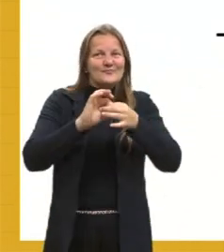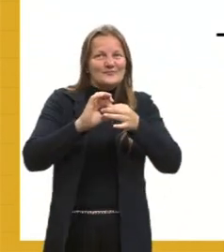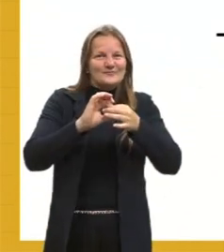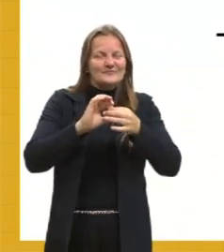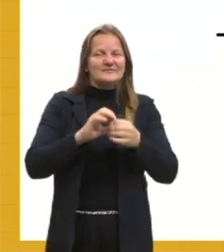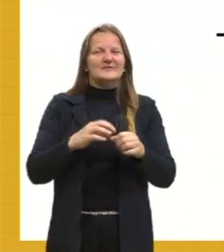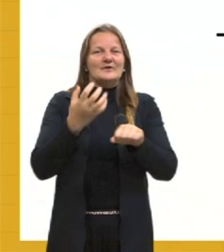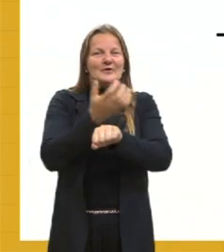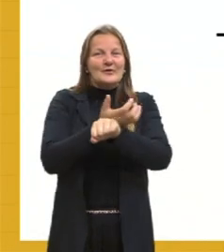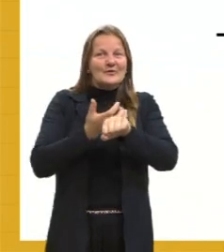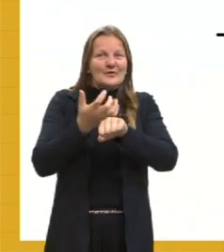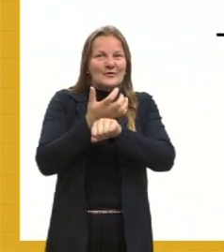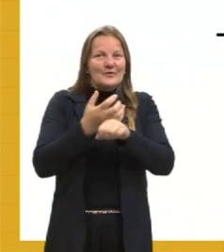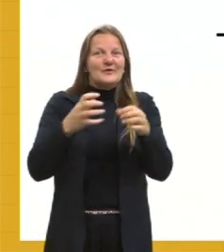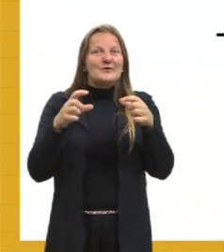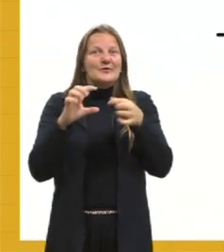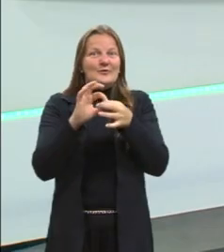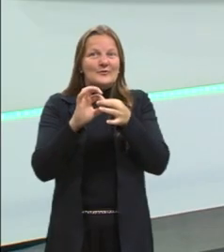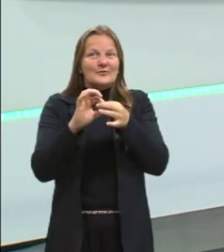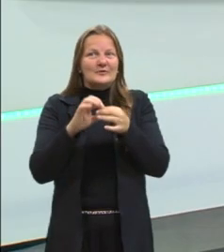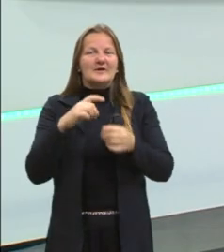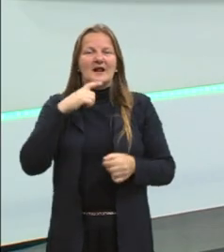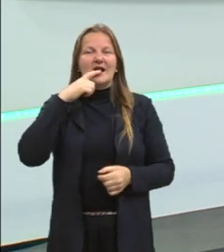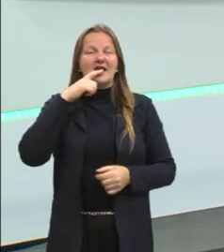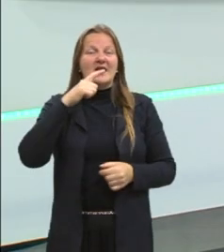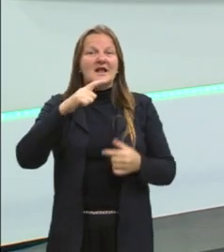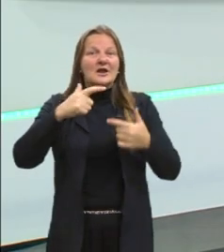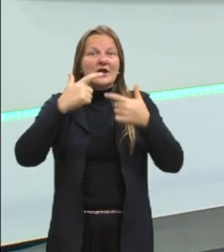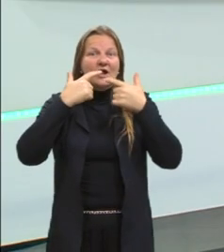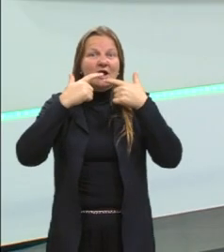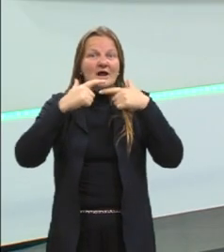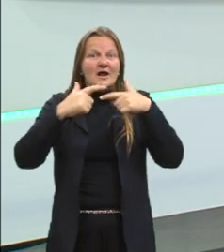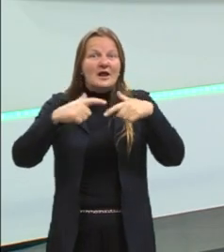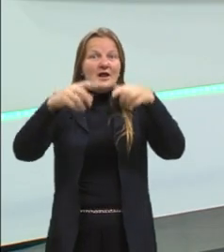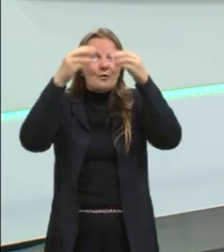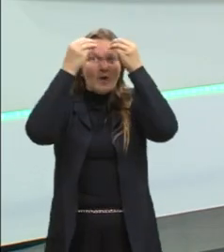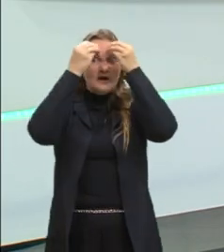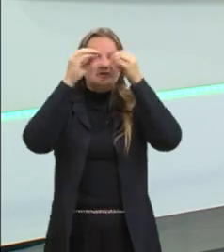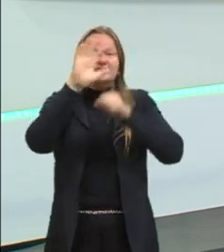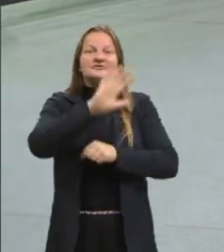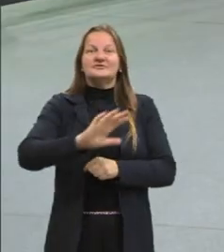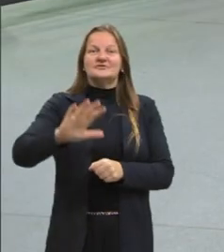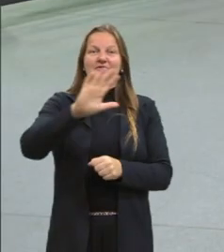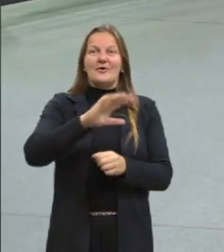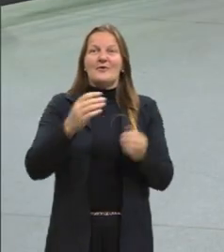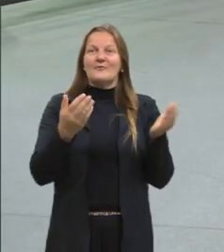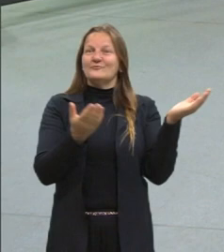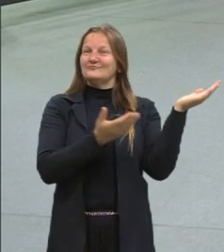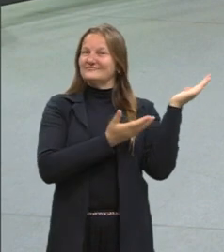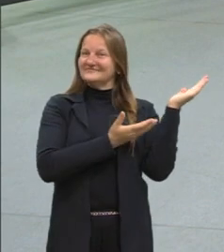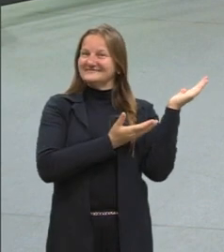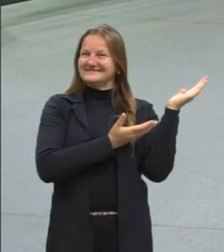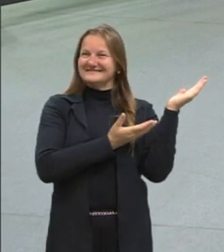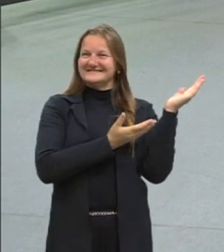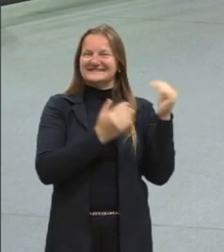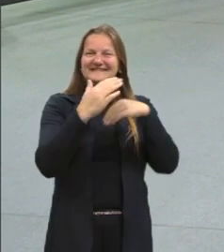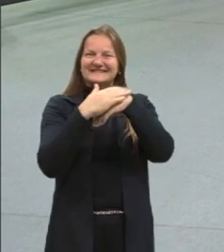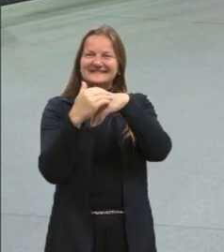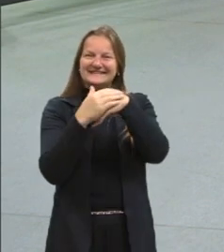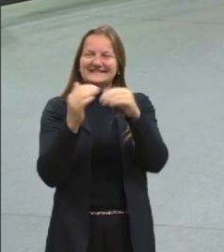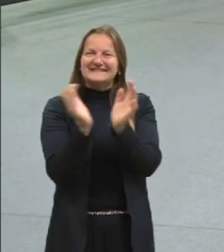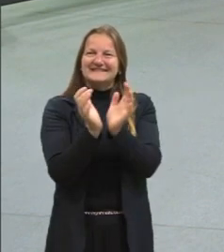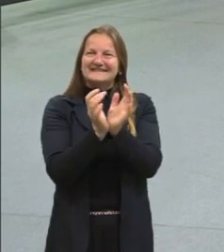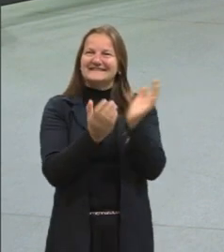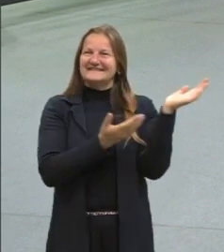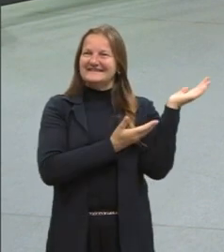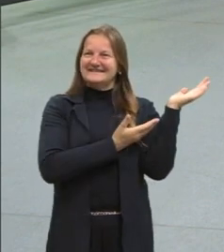aula em conjunto com os componentes de linguagens e para isso eu trago aqui no estúdio né com muito carinho a minha